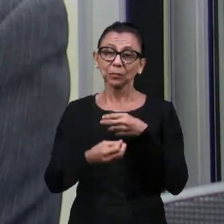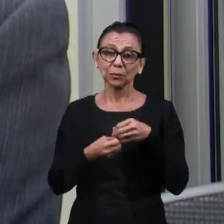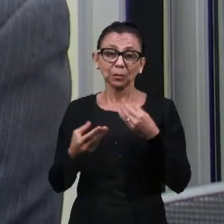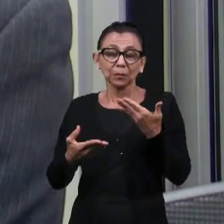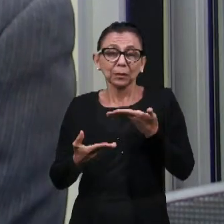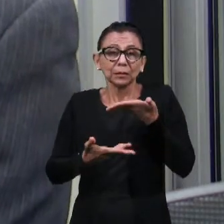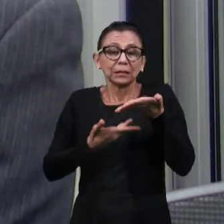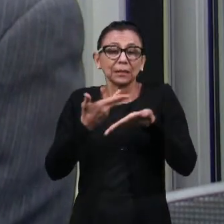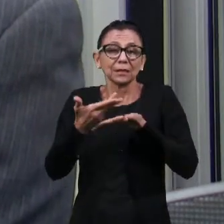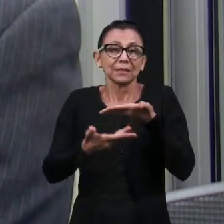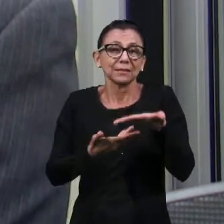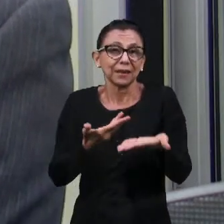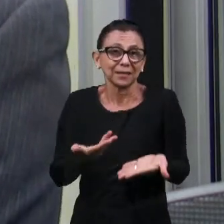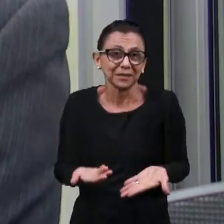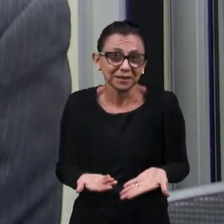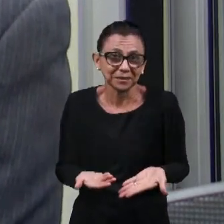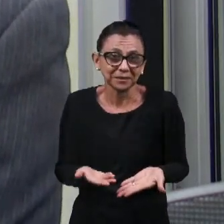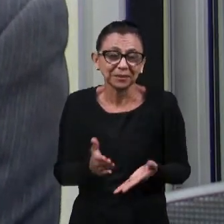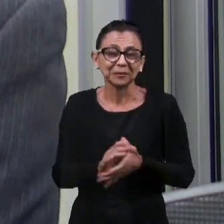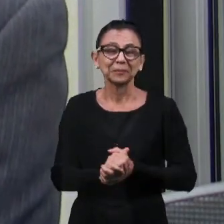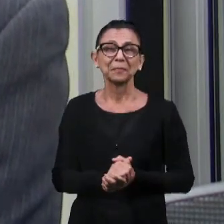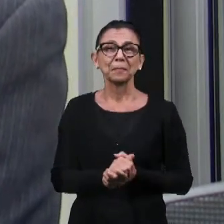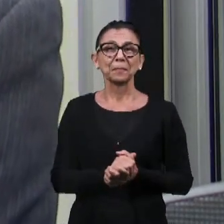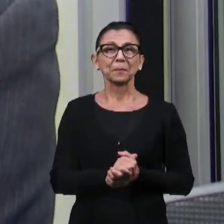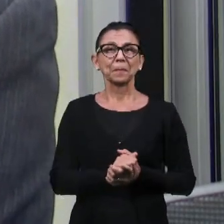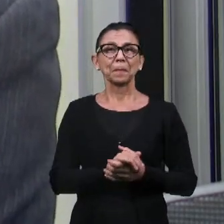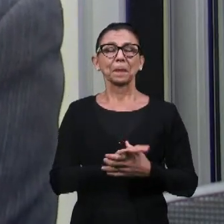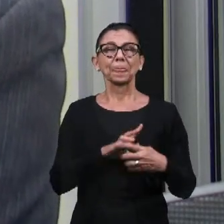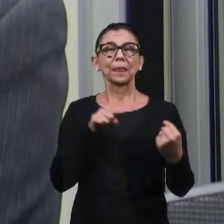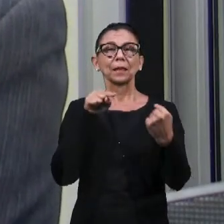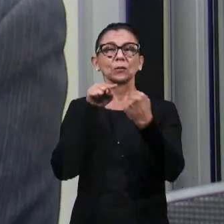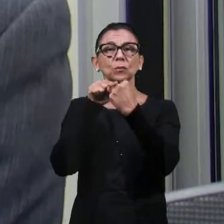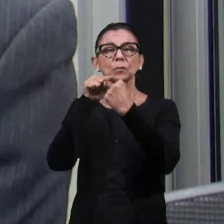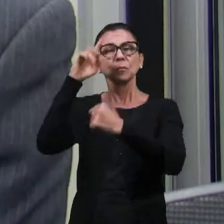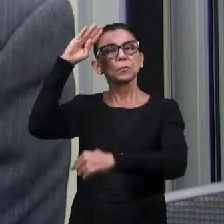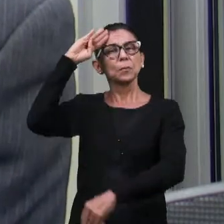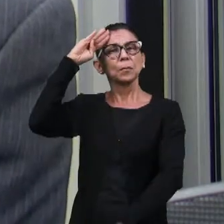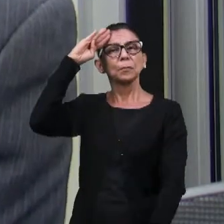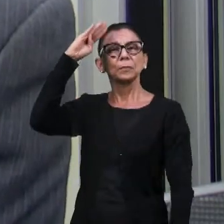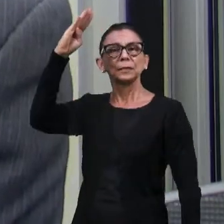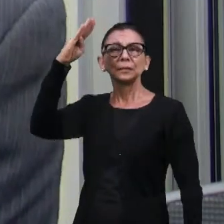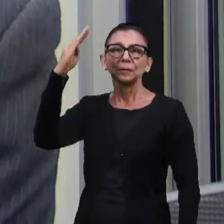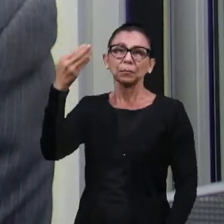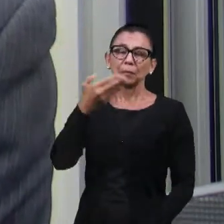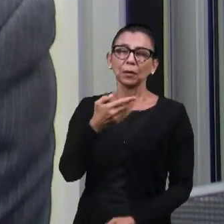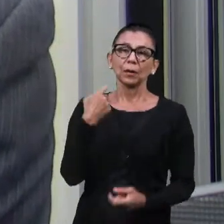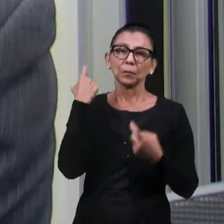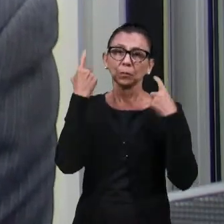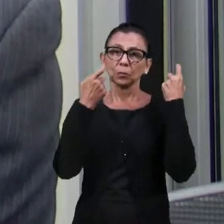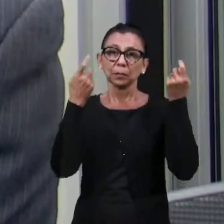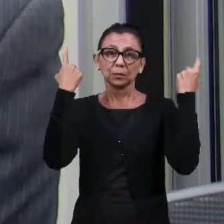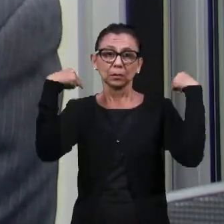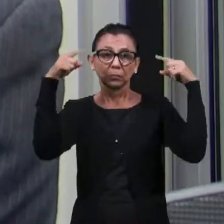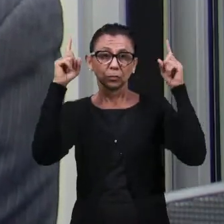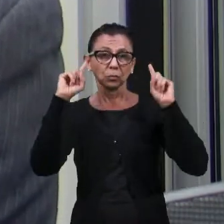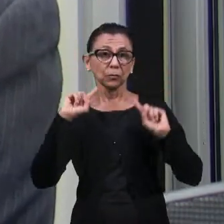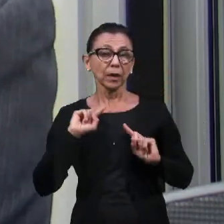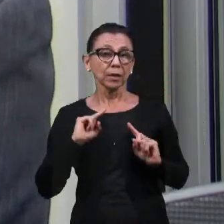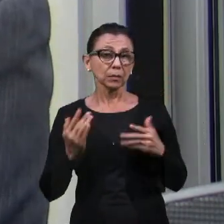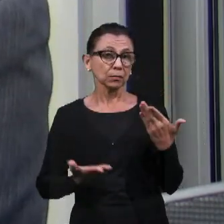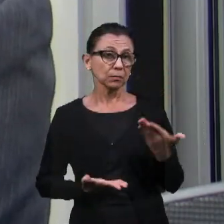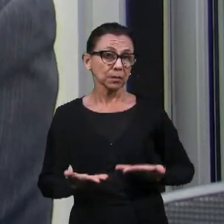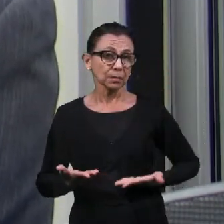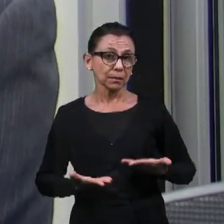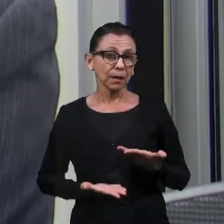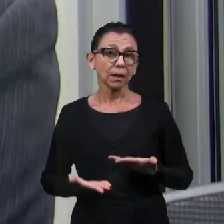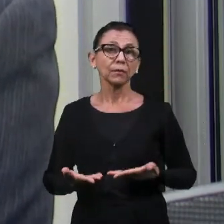aprendizado, cujo objetivo principal era realmente atender a necessidade da ovelha. Tivemos a oportunidade de fazer muitas